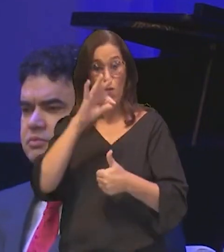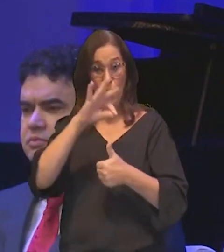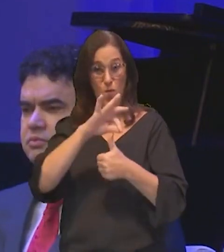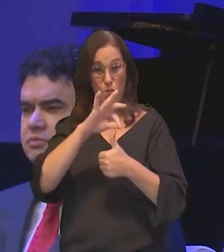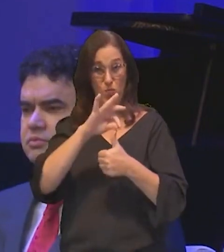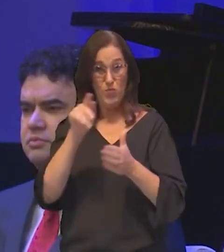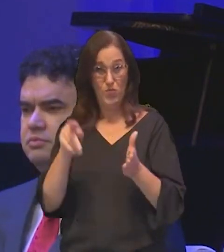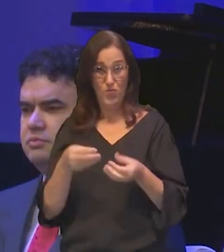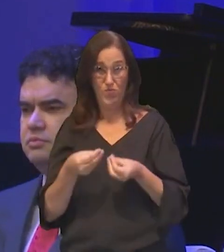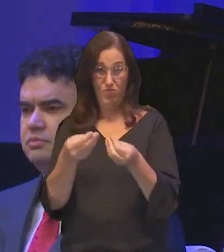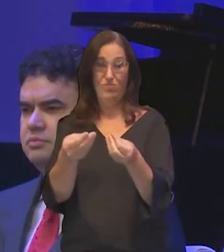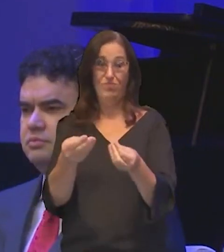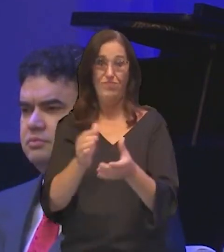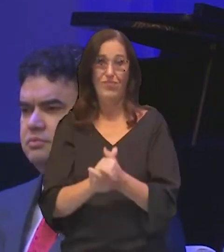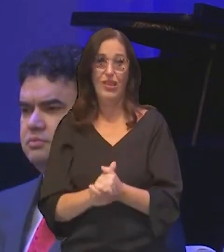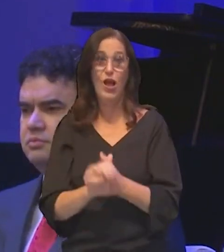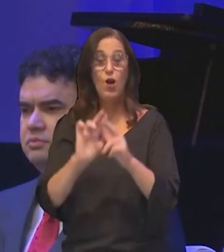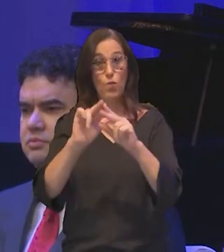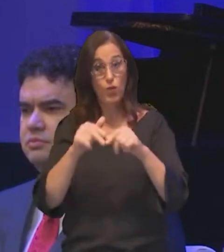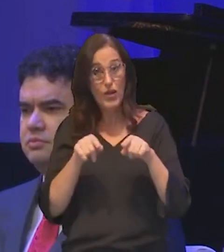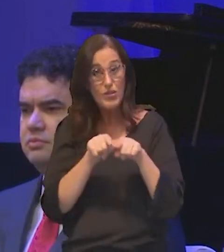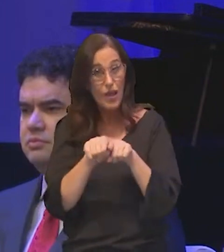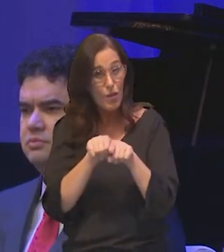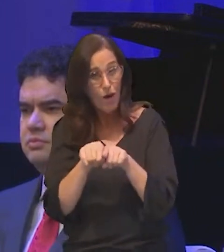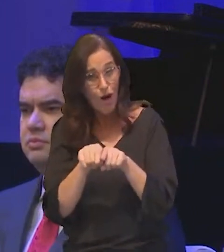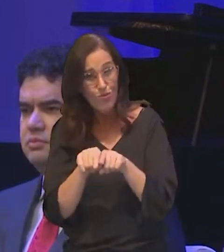nós. Portanto, irmãos,